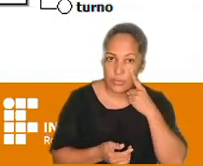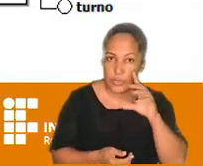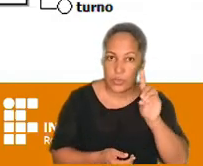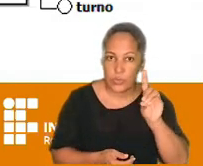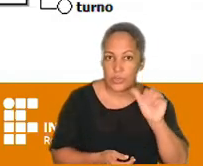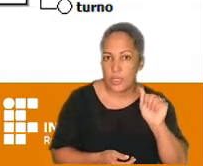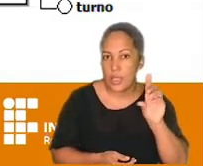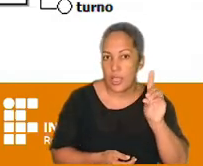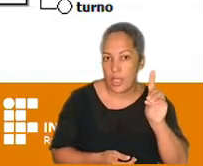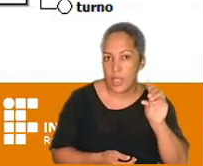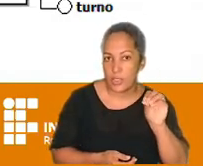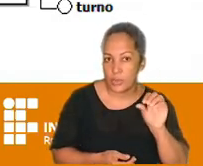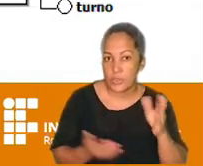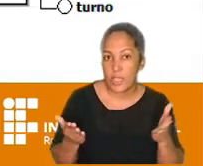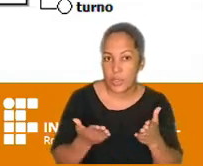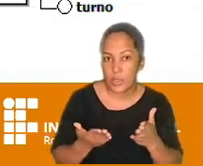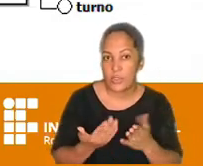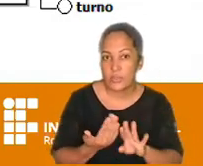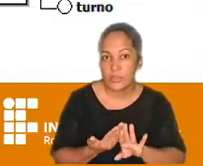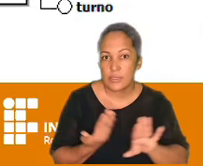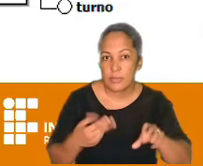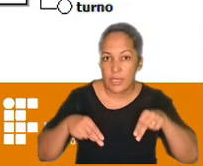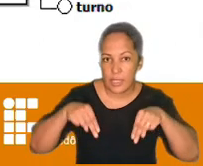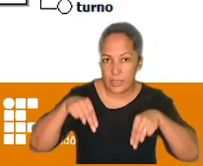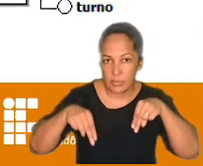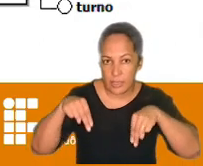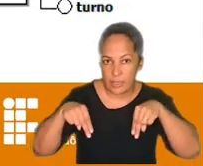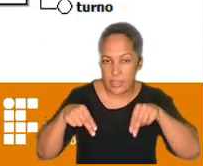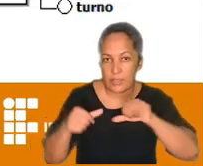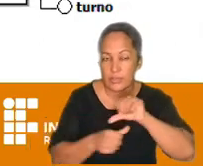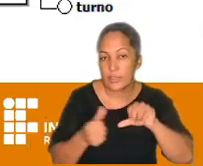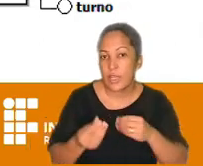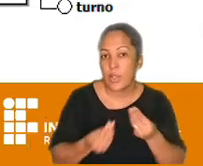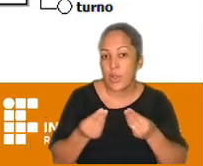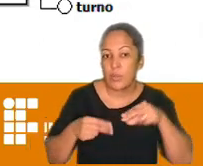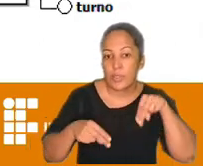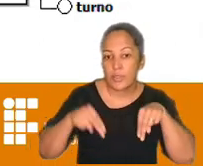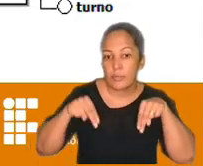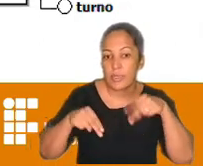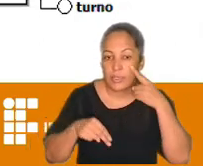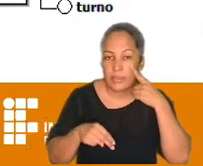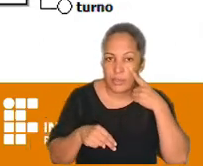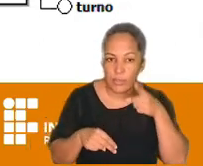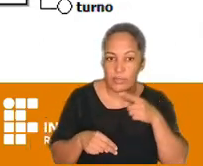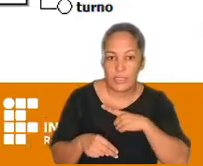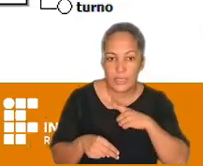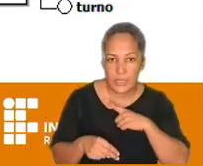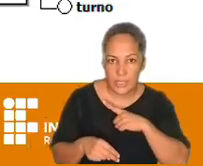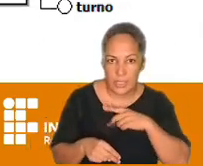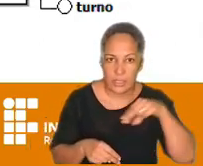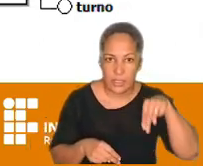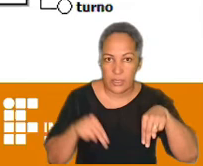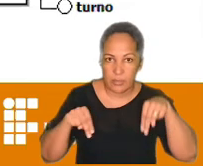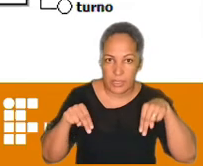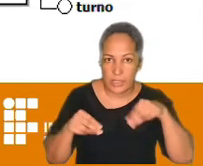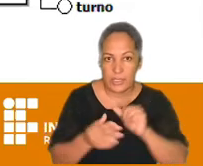identificaram os dados, agora você vai desmembrar os N para N aqui, tá bom? Então, quais são os N para N's aqui? Nós